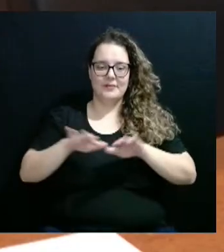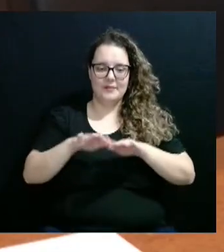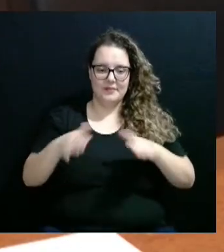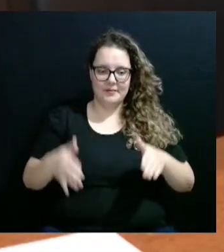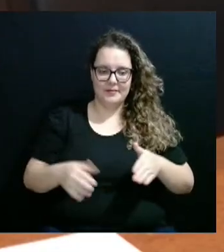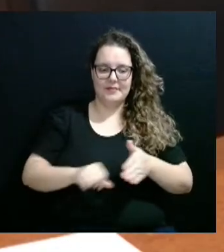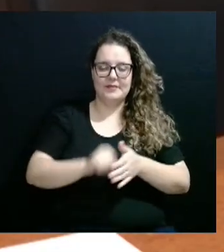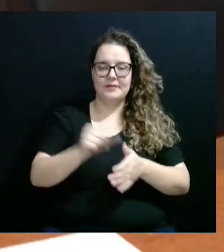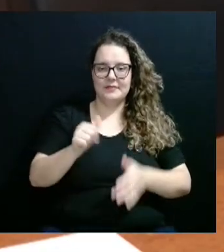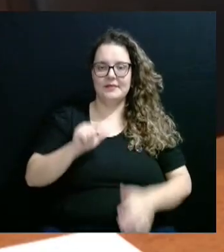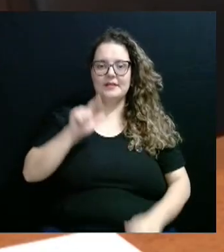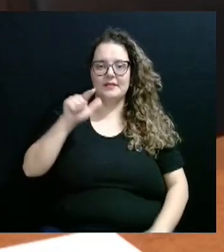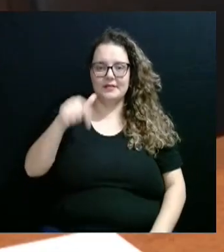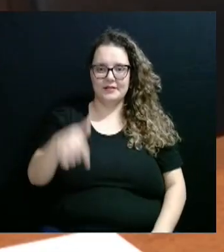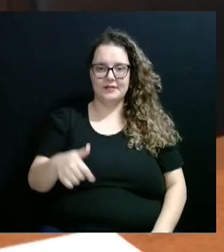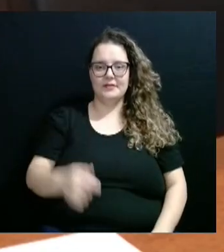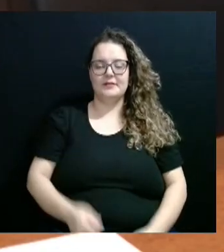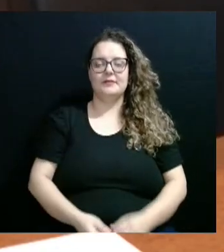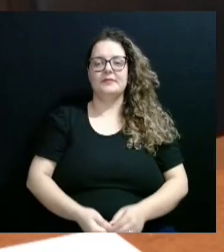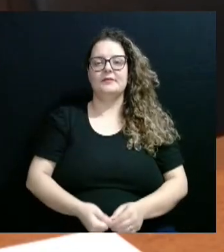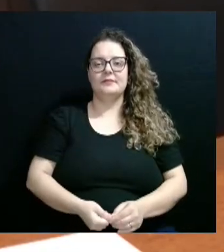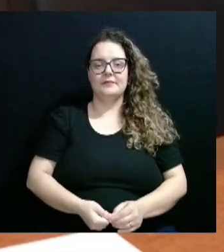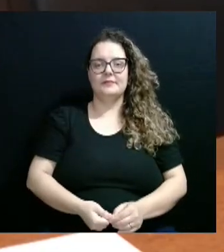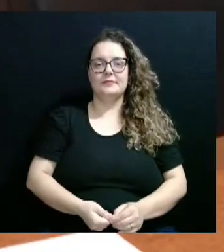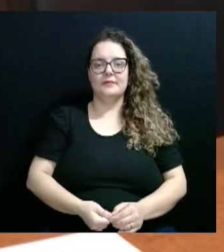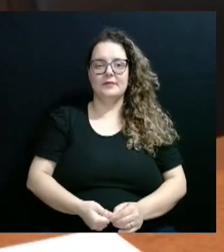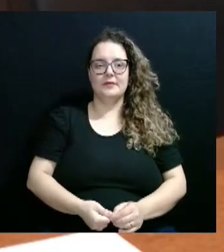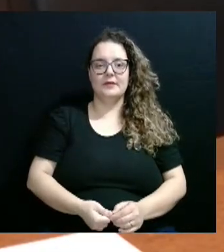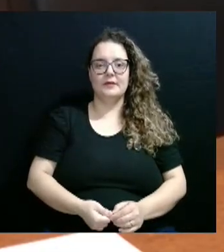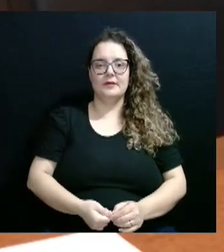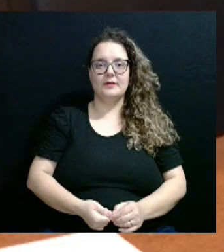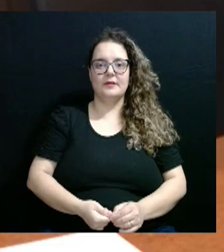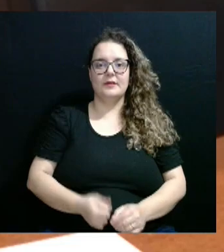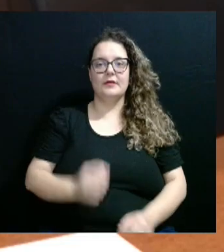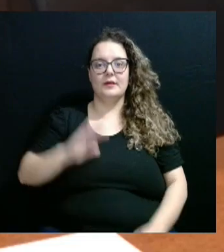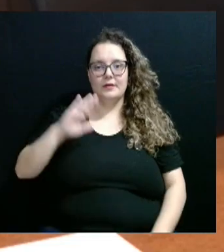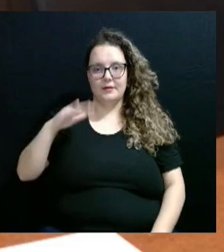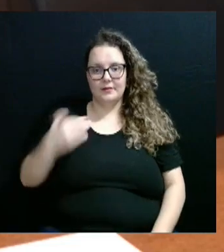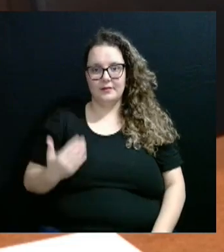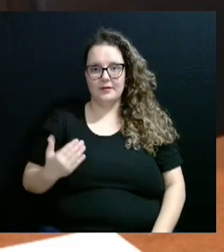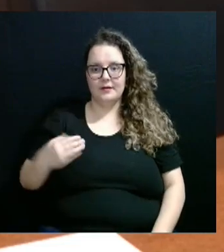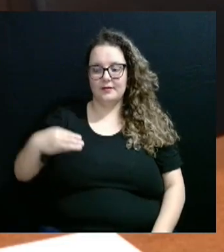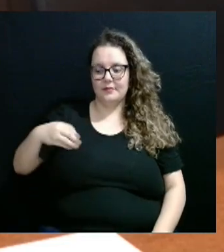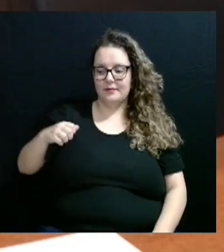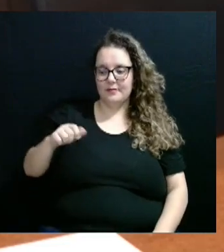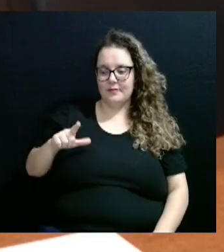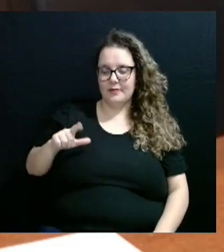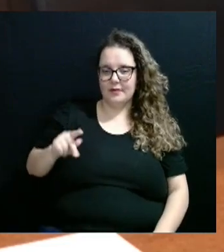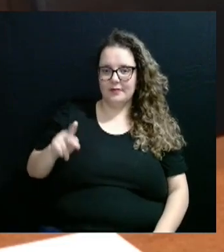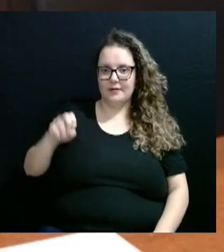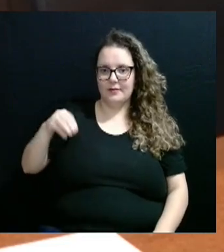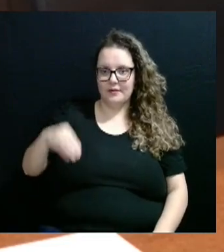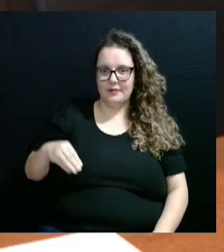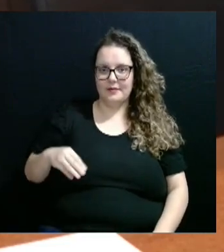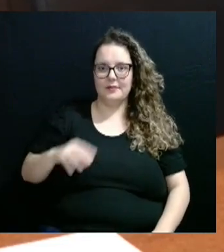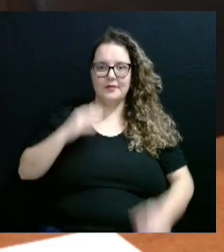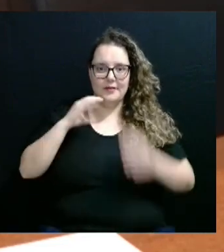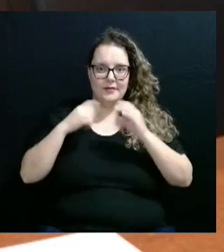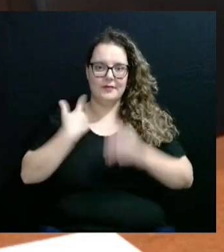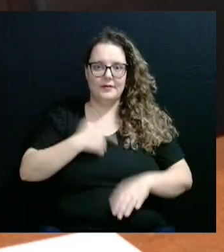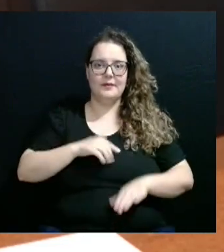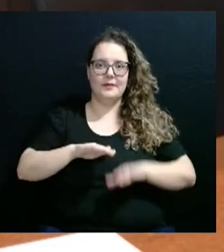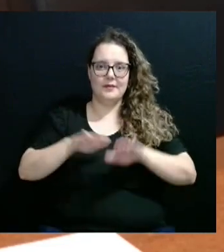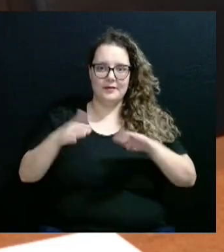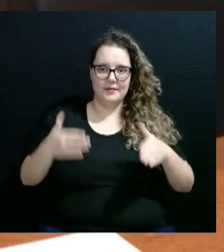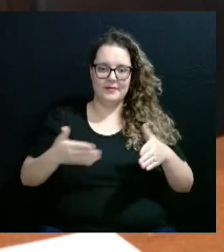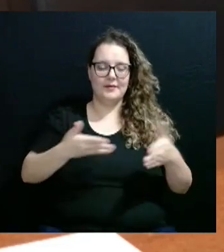gente vai ter a honra de ouvir aqui o Malcolm cantar para nós, tá? Então, primeiro eu vou formar a mesa, e aí eu quero chamar a